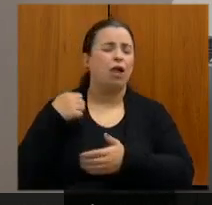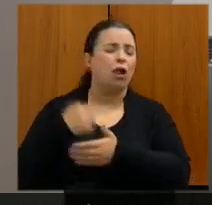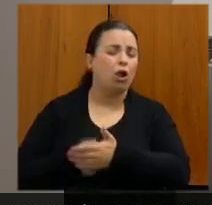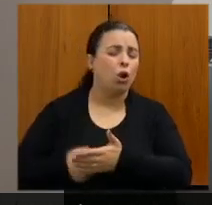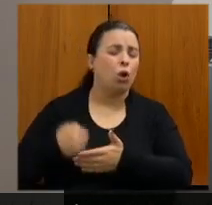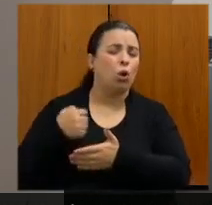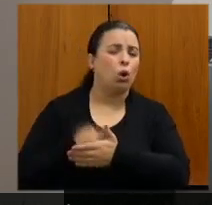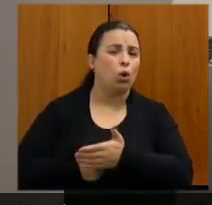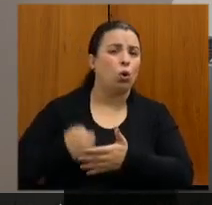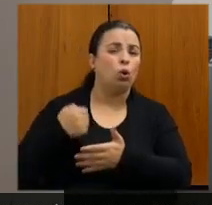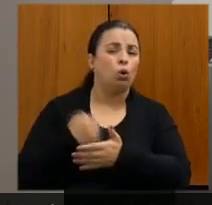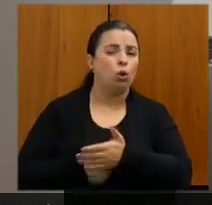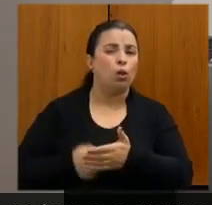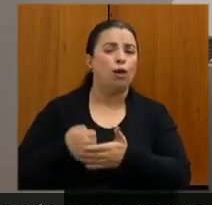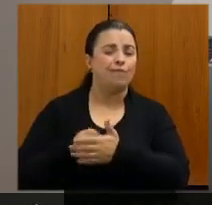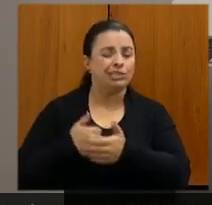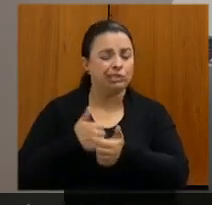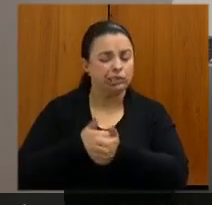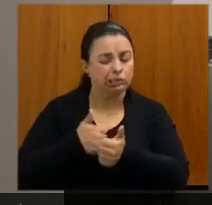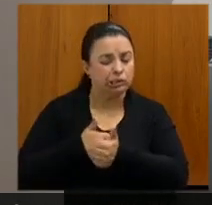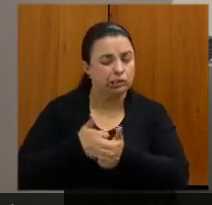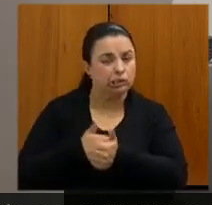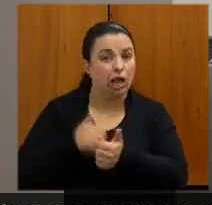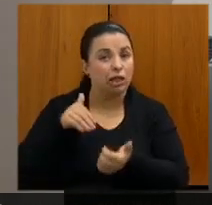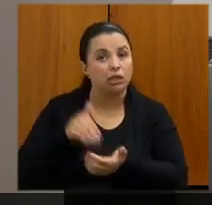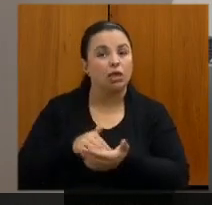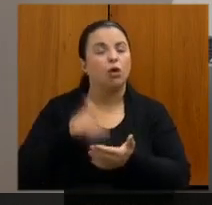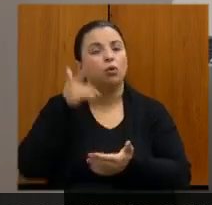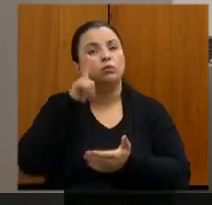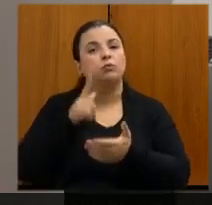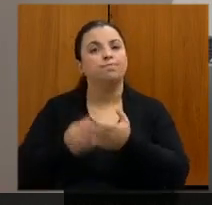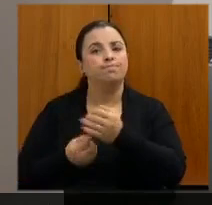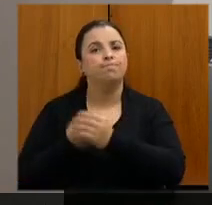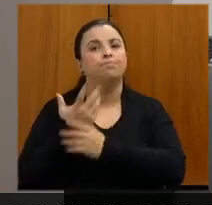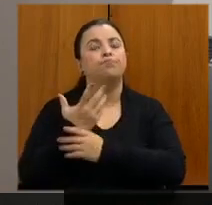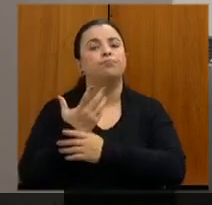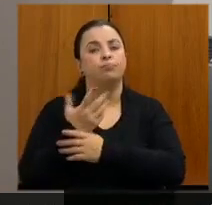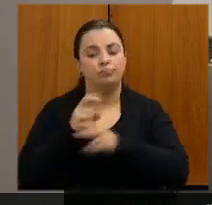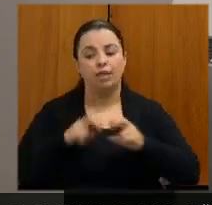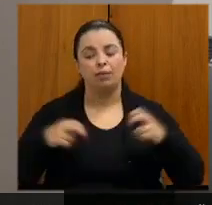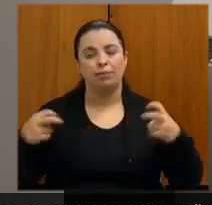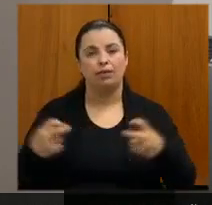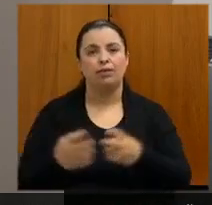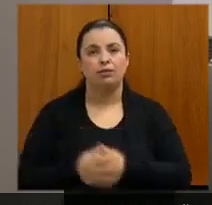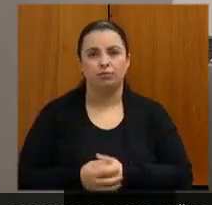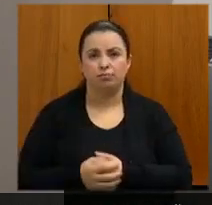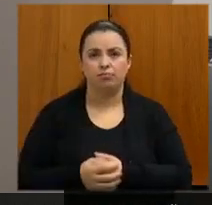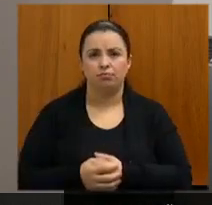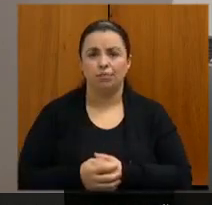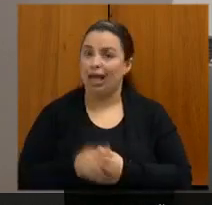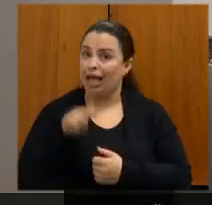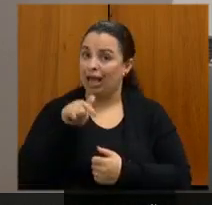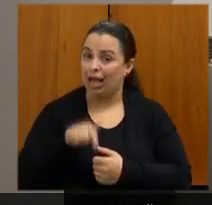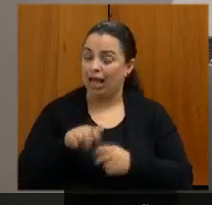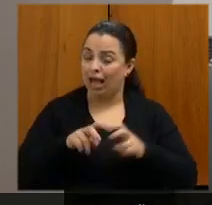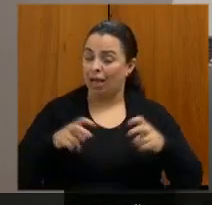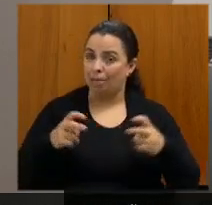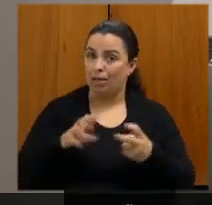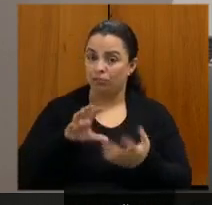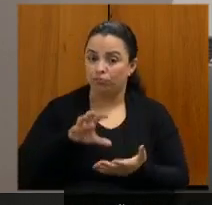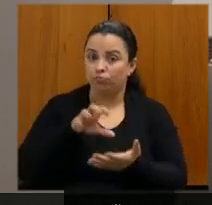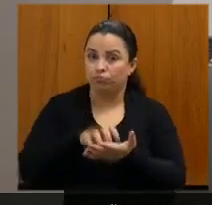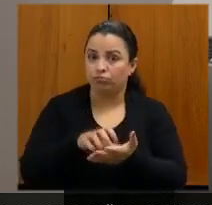muita luta e esse era um ponto fundamental o protagonismo a centralidade da mesa